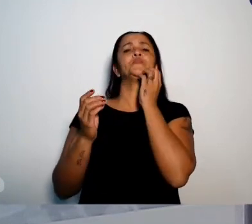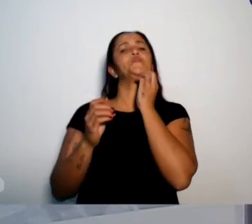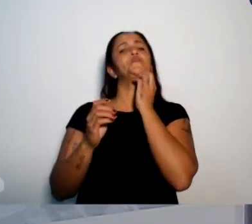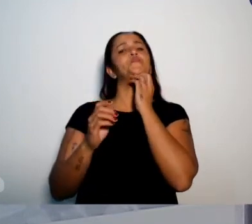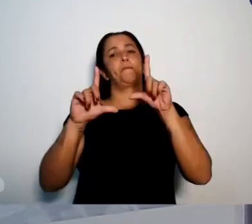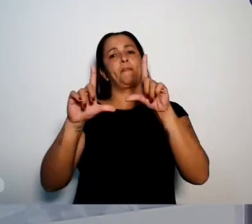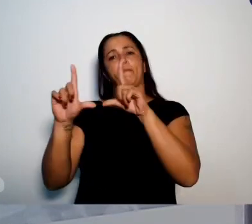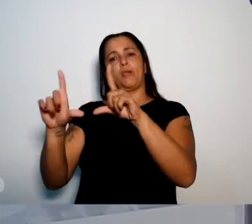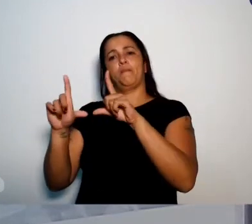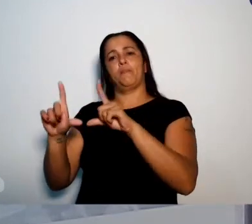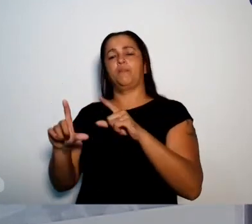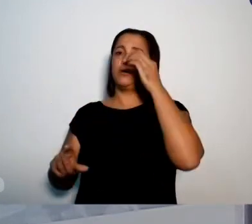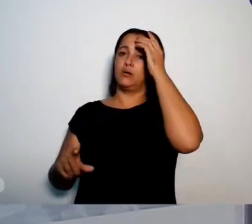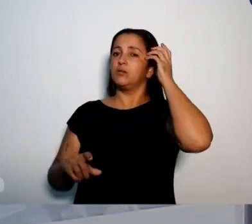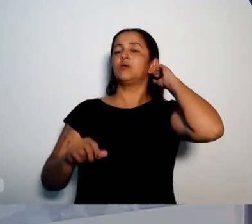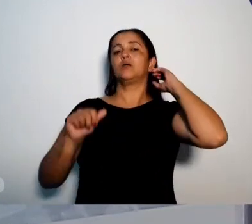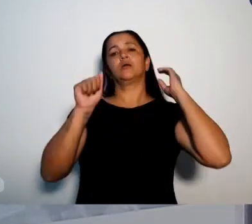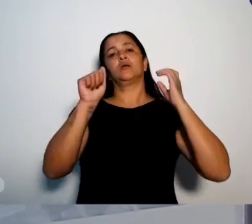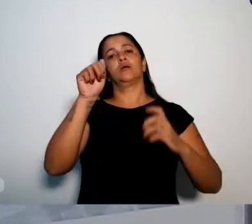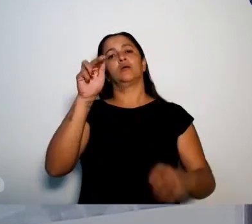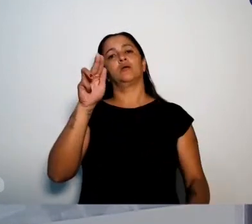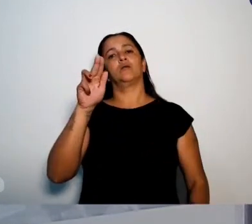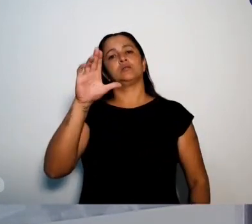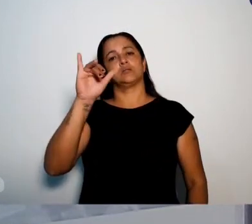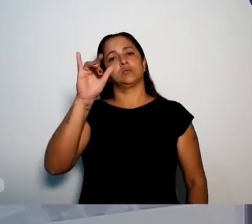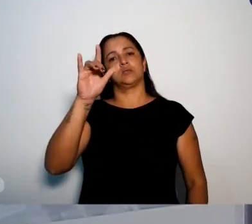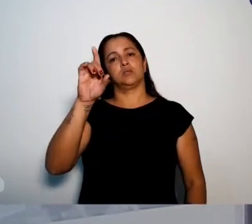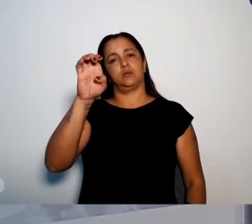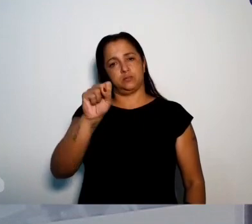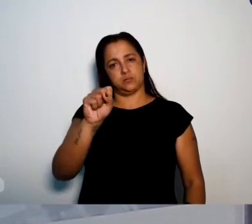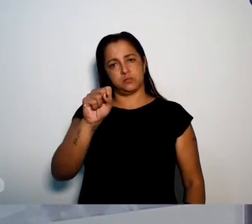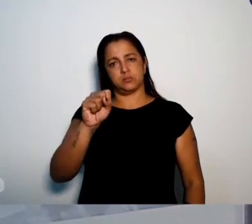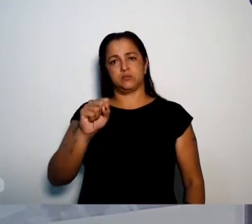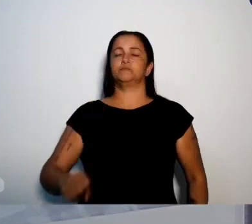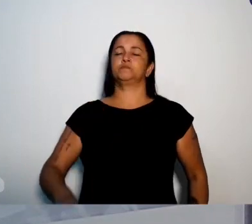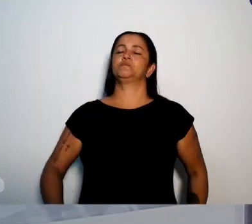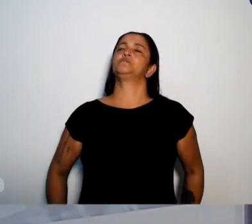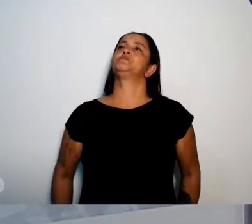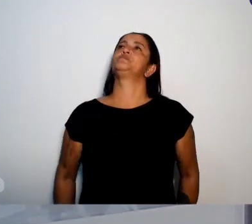na Alcides Soares. Outro assunto também, o